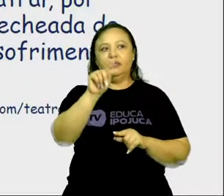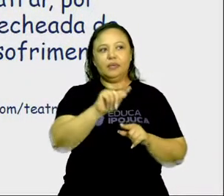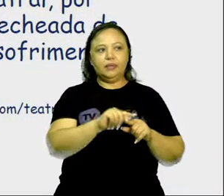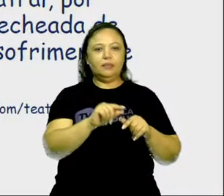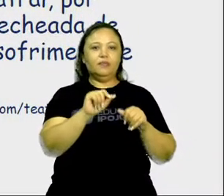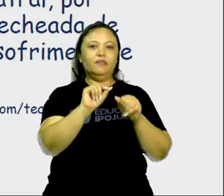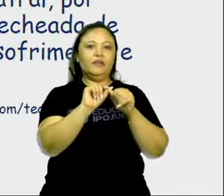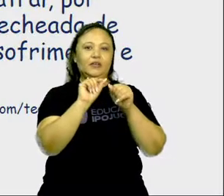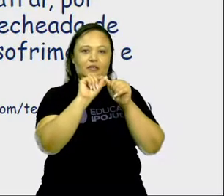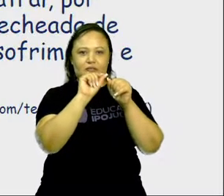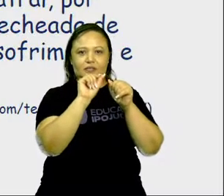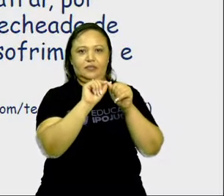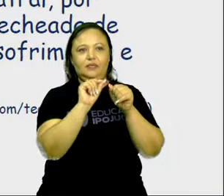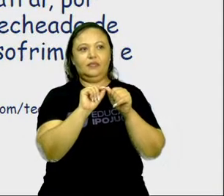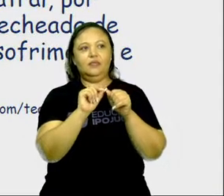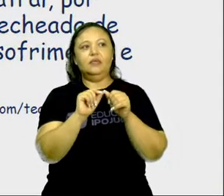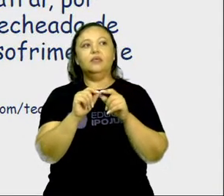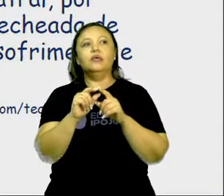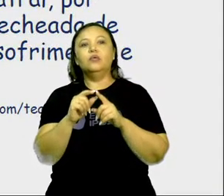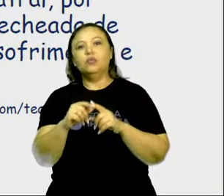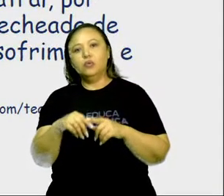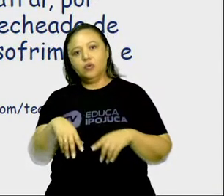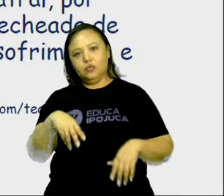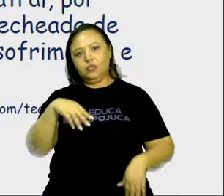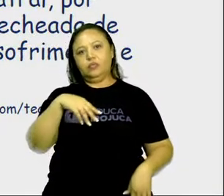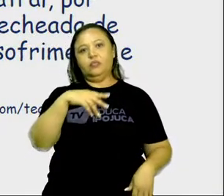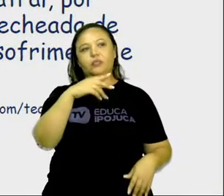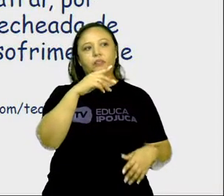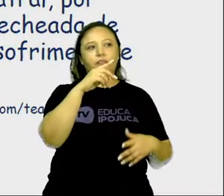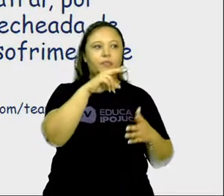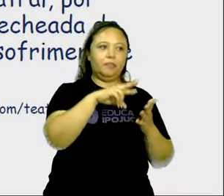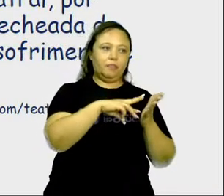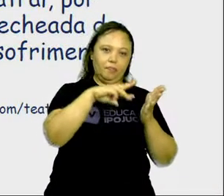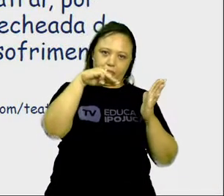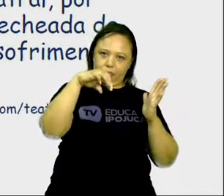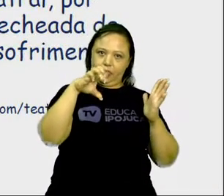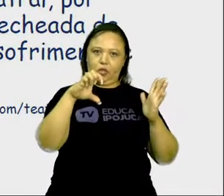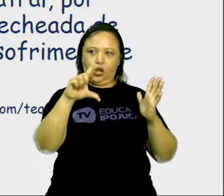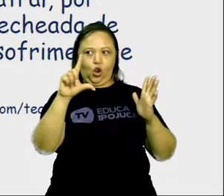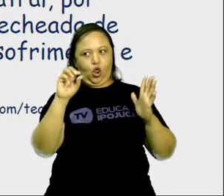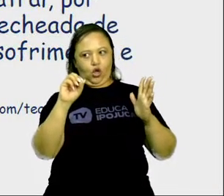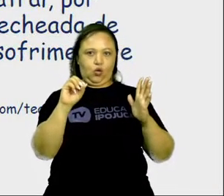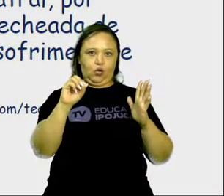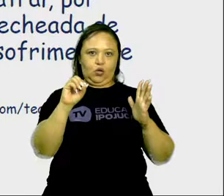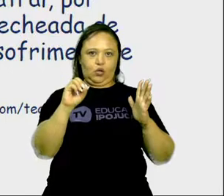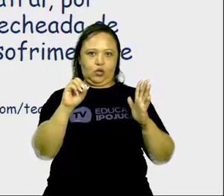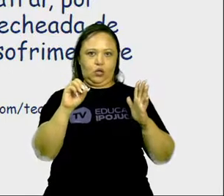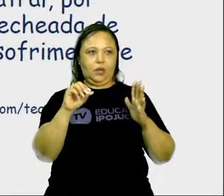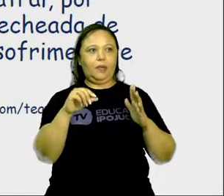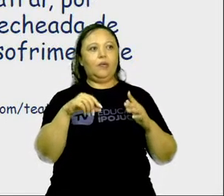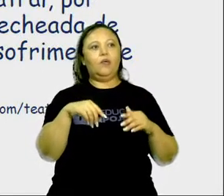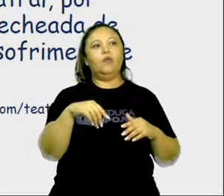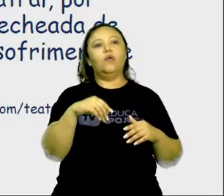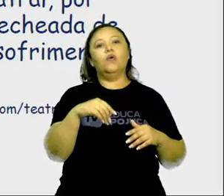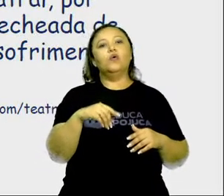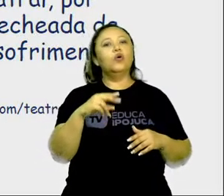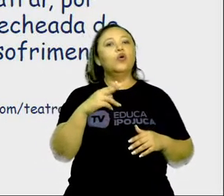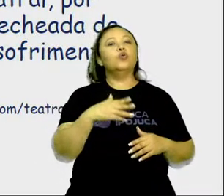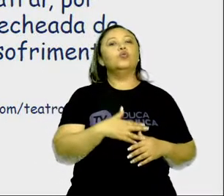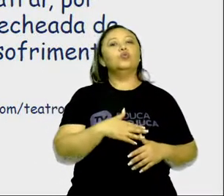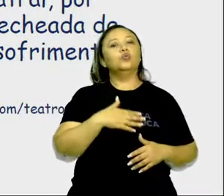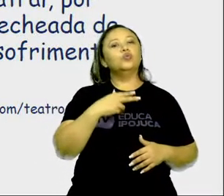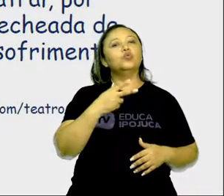Etimologicamente, é formada pelos termos melos, grego, que significa